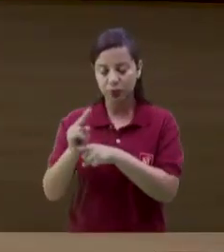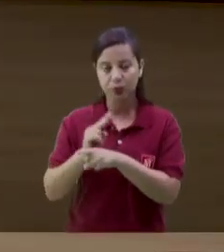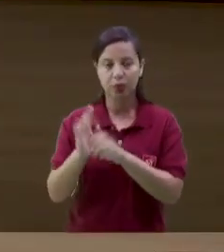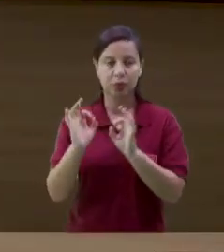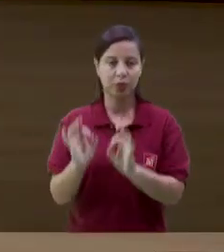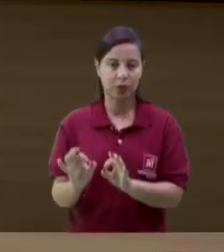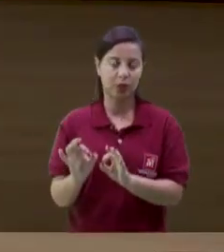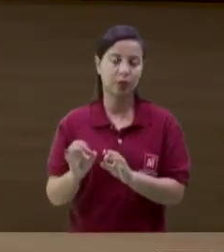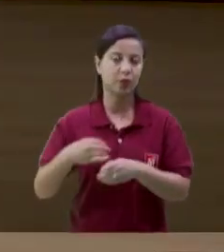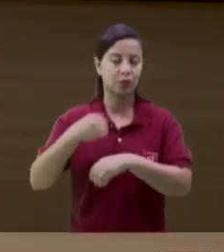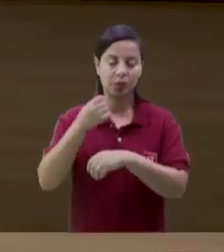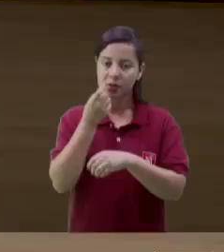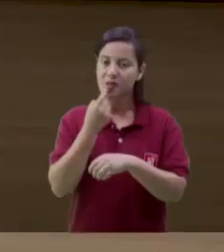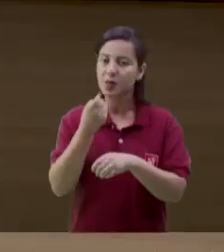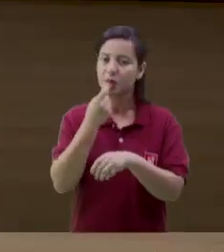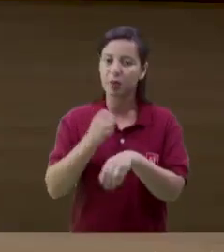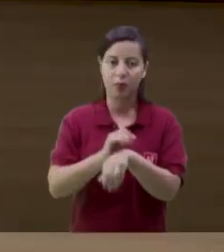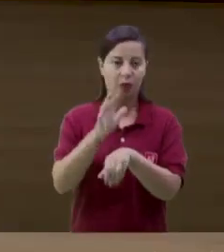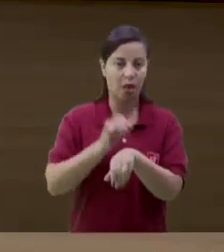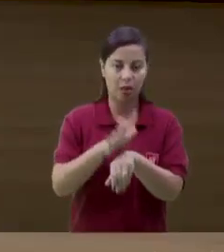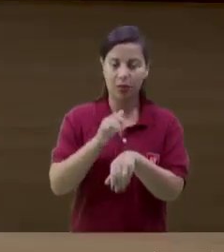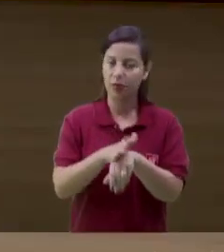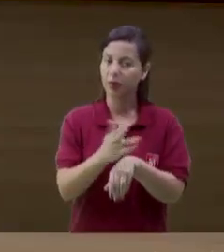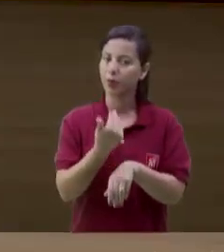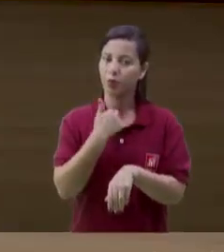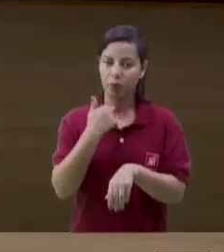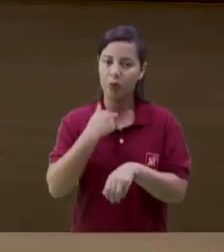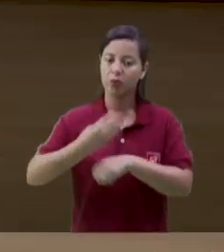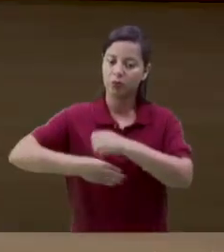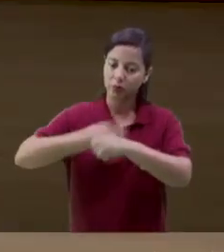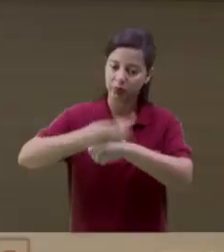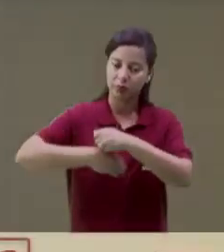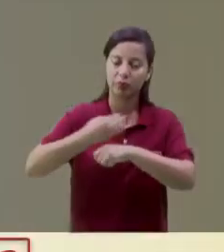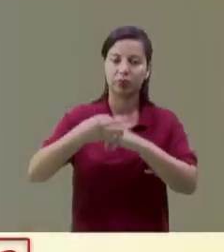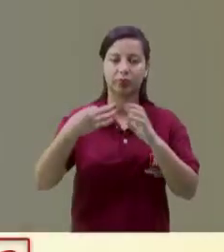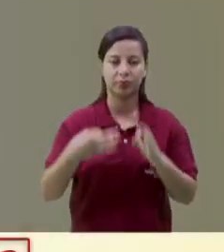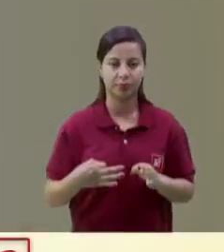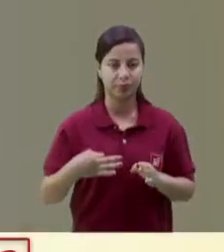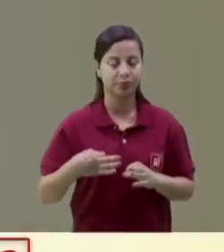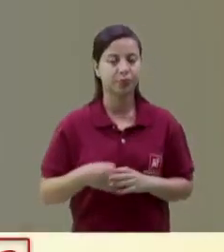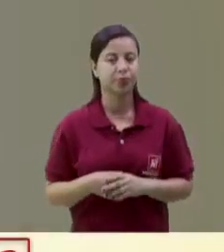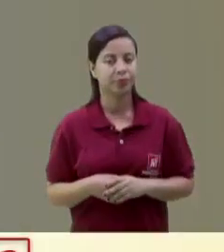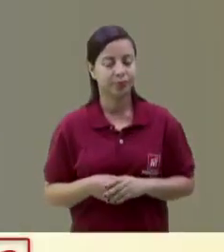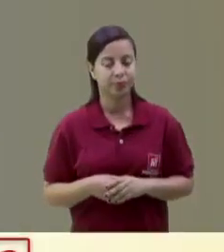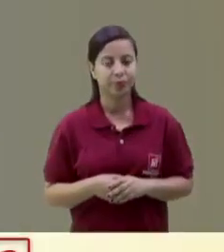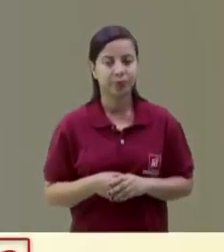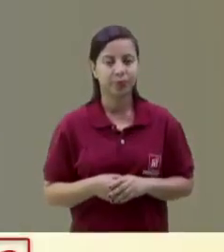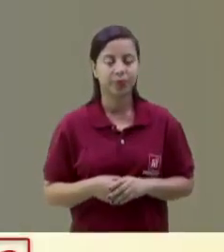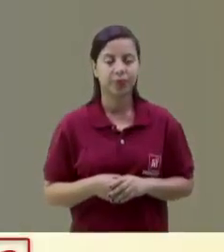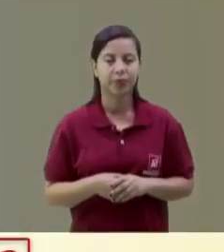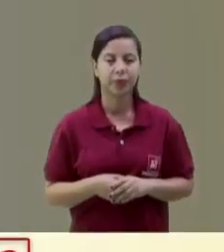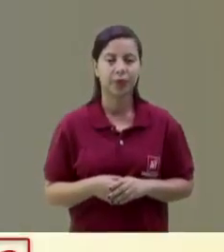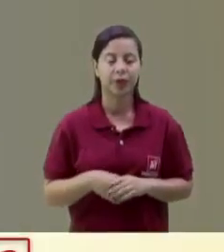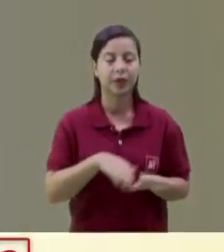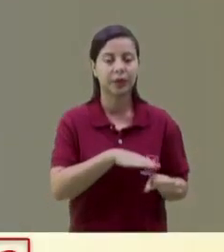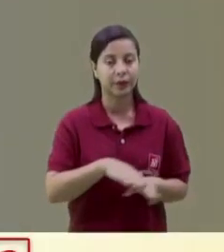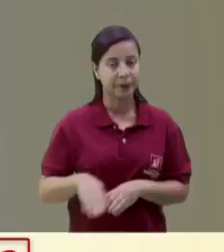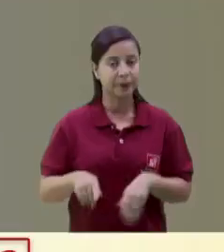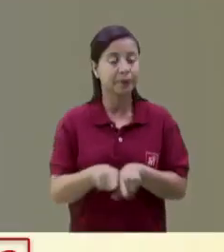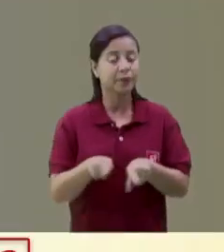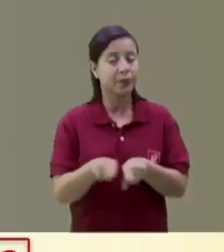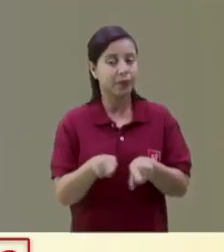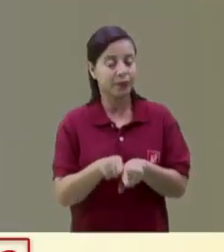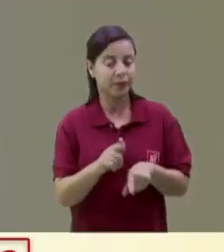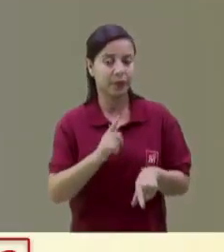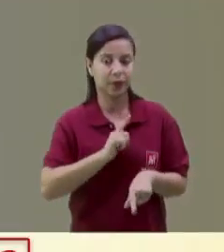uma hemorragia e um agravamento aí da saúde. A situação de traumas, onde